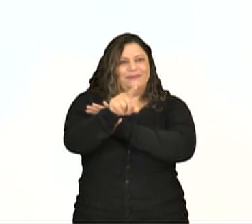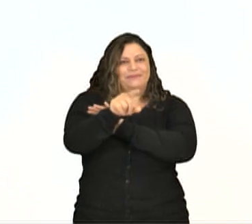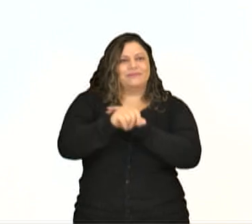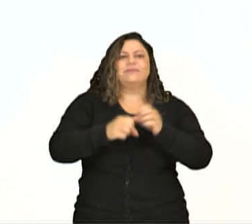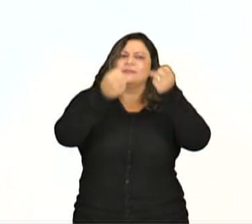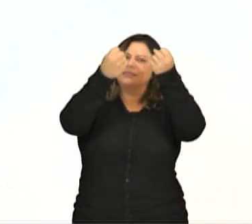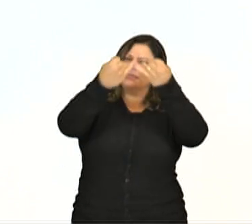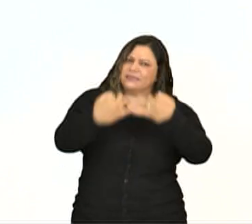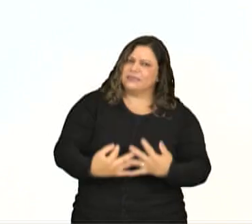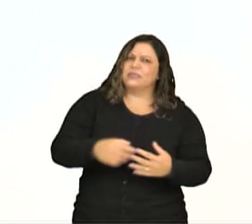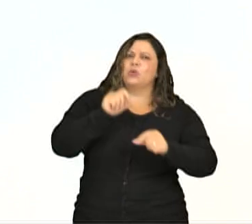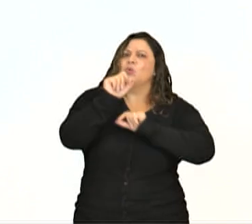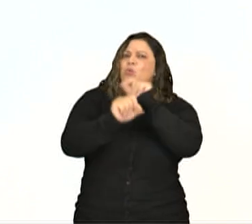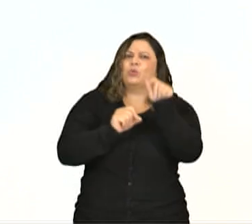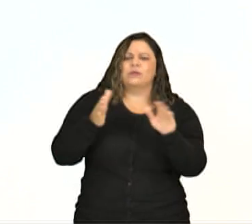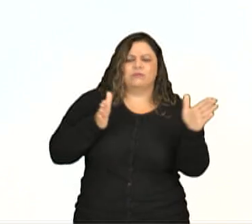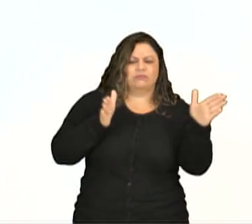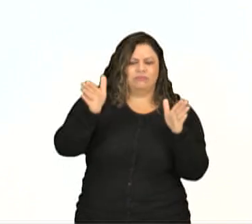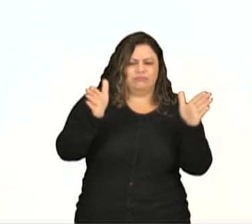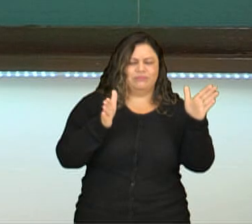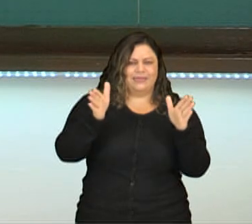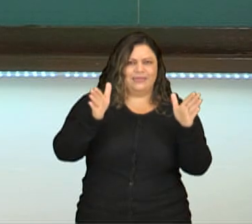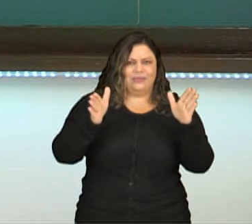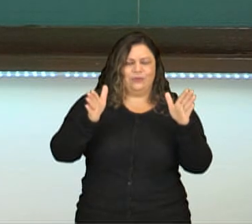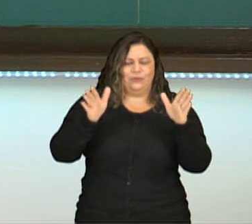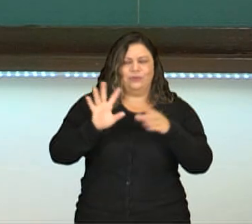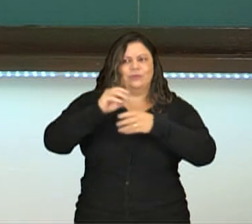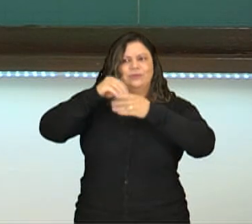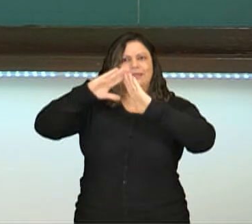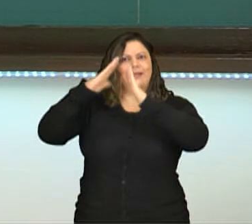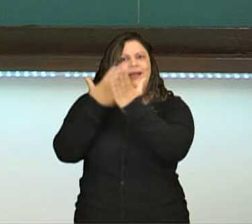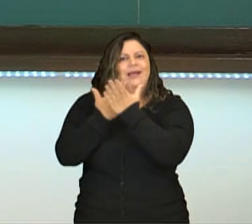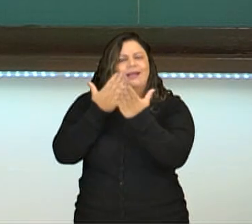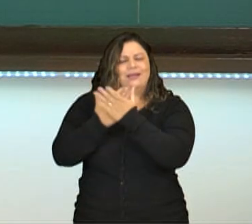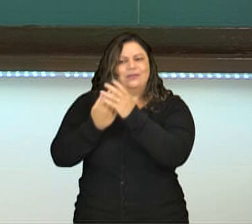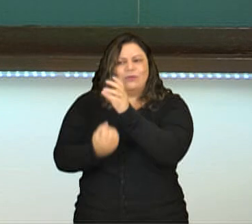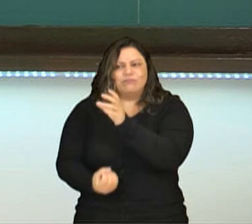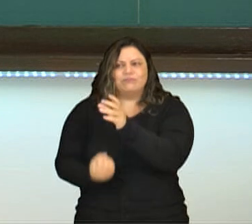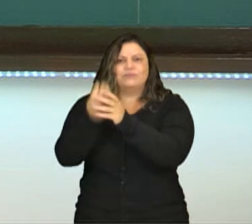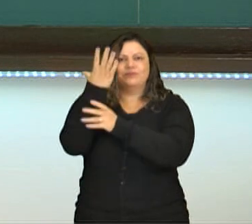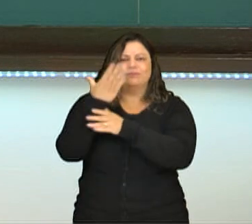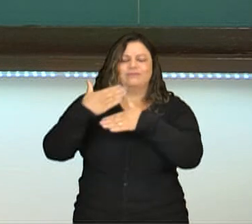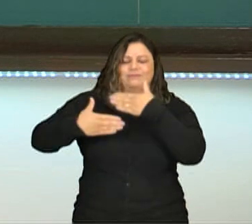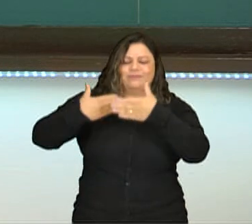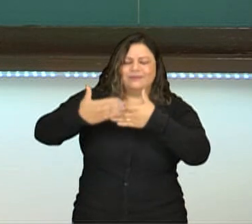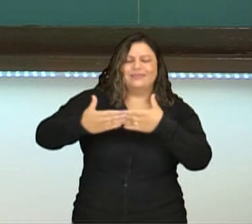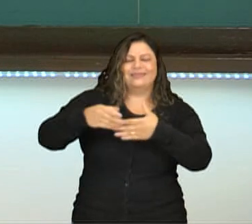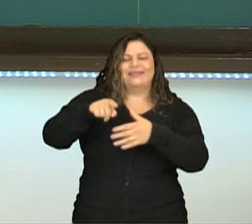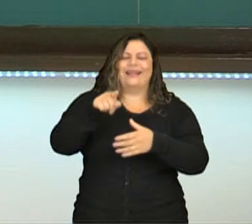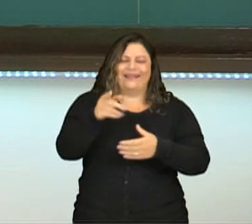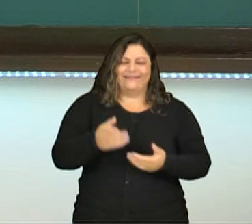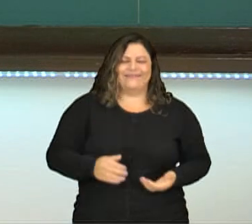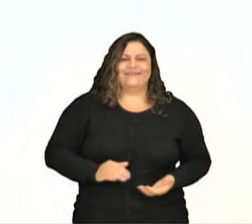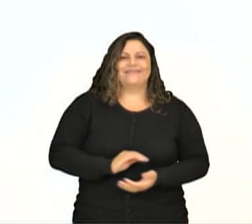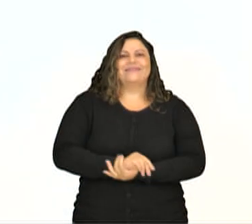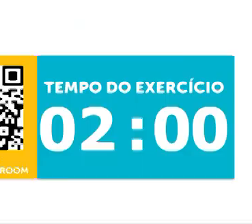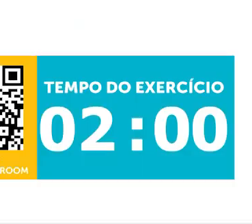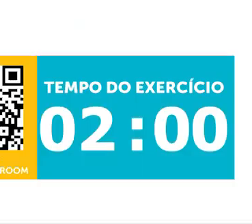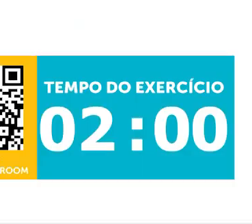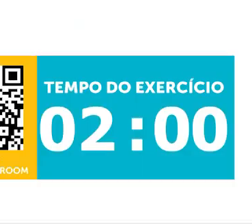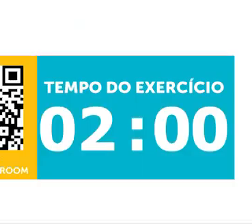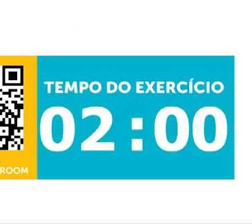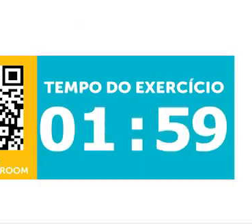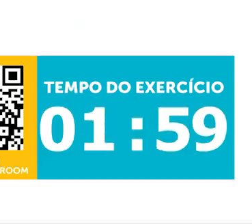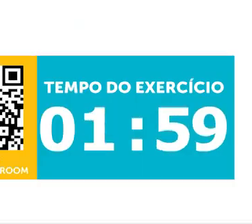Descreva o que foi o período escolástico. Então vai lá, escreve aí o que você acha, que daqui a pouco eu te apresento uma resposta.